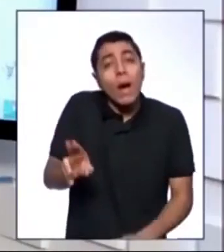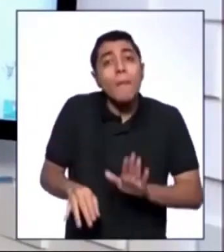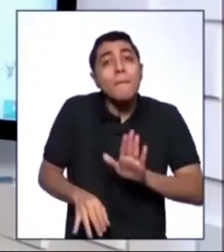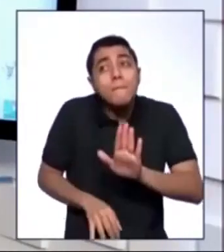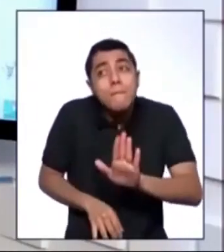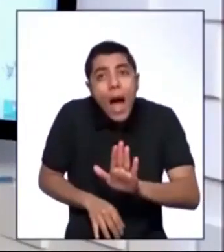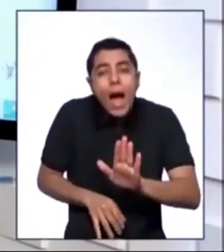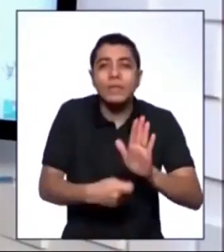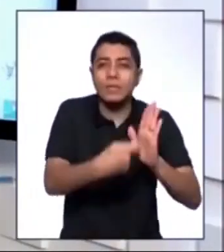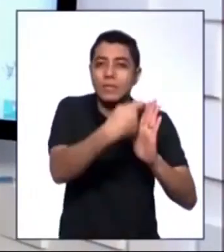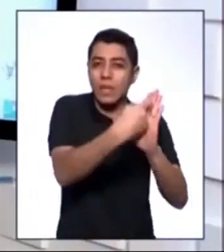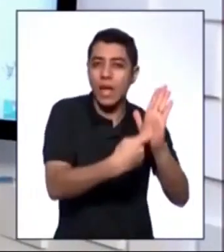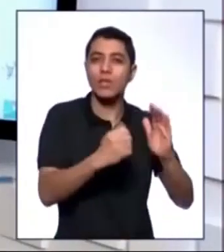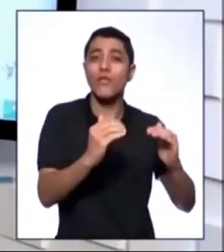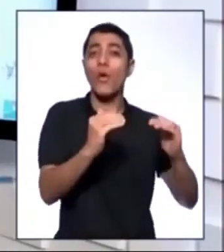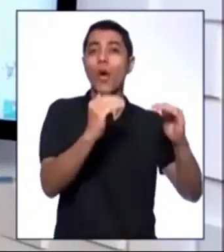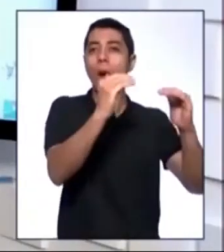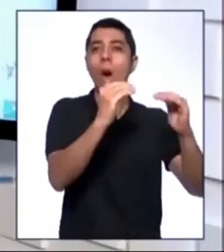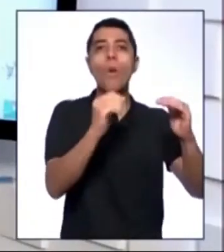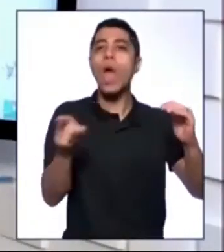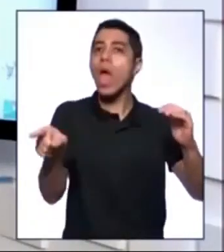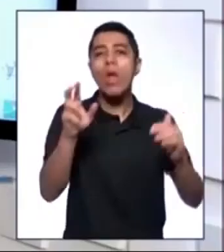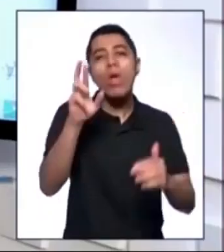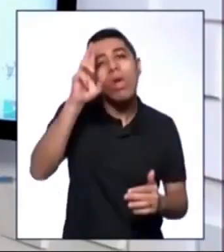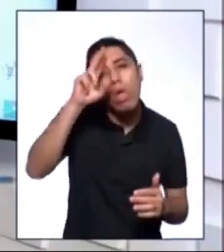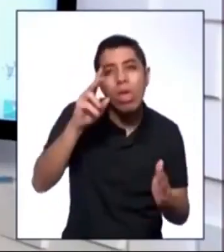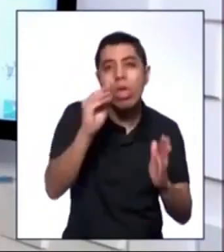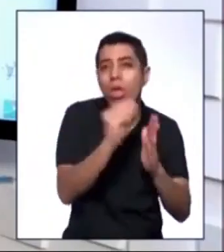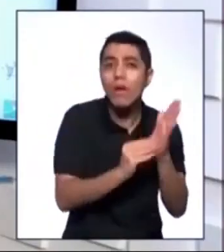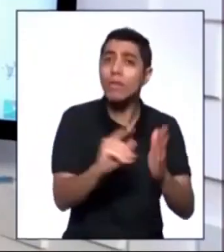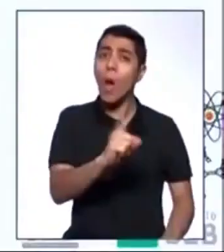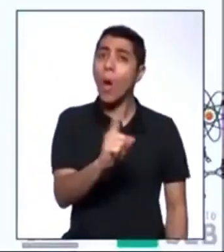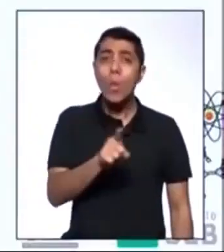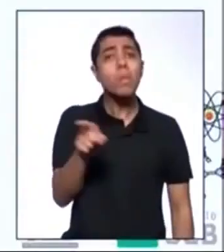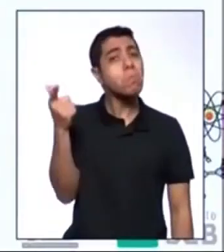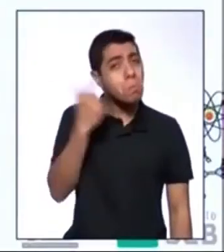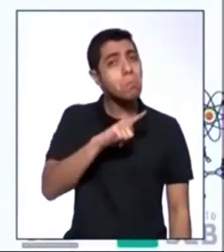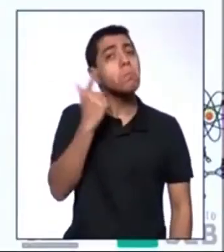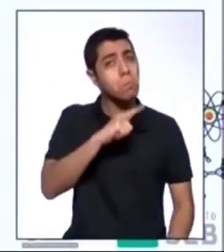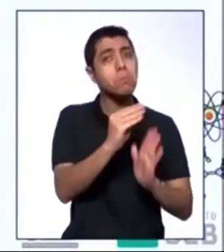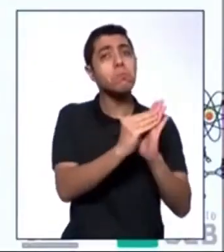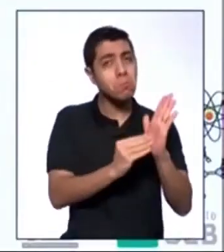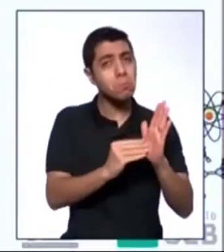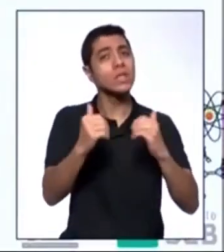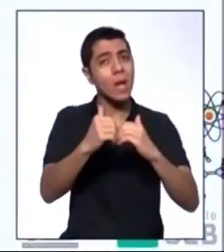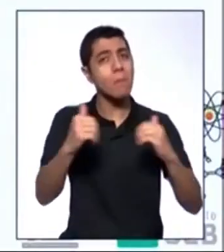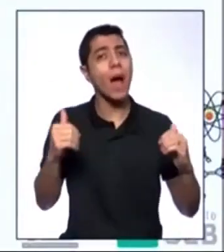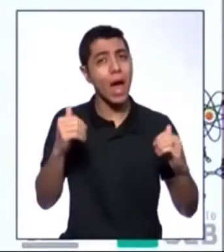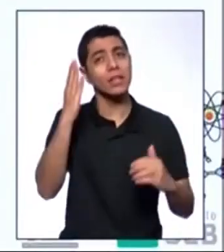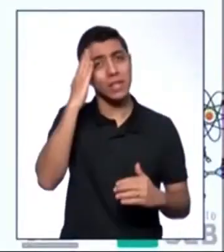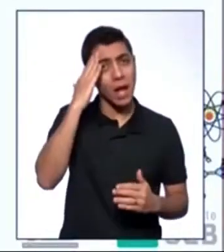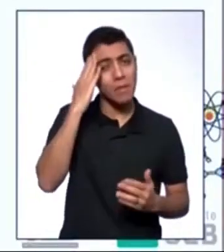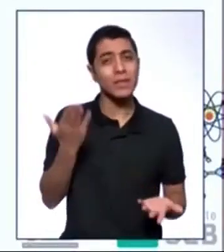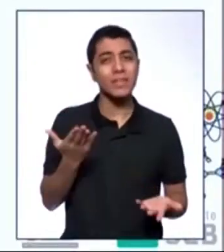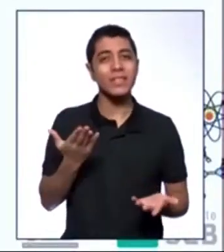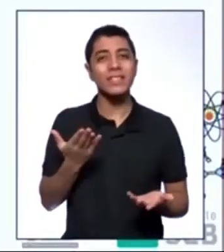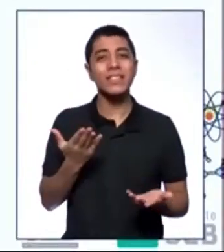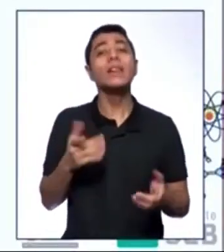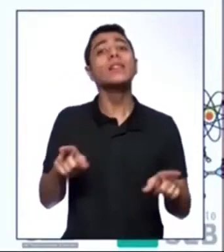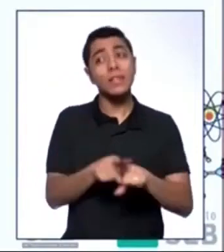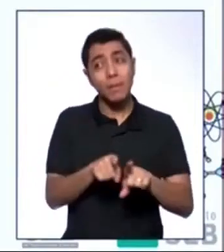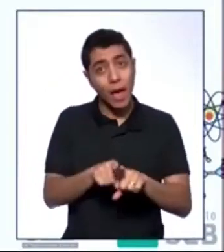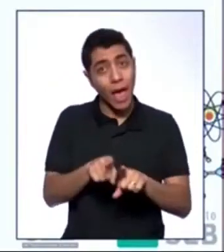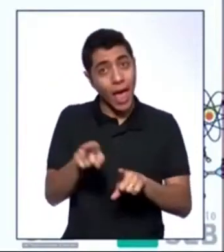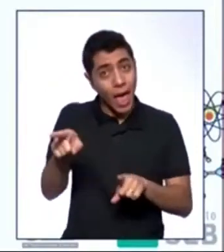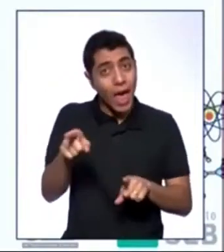textos formais. Ponto. É isso que ele está dizendo. E que se o jovem ele conseguir, além de ter claro o tempo todo, ter acesso aos textos formais, ele vai